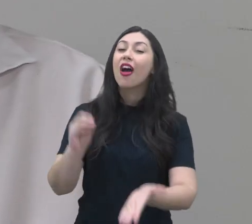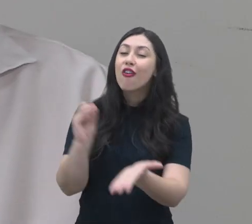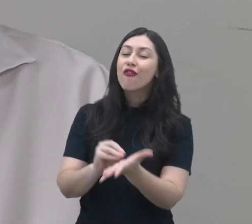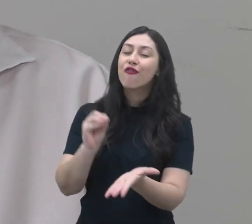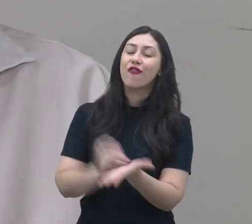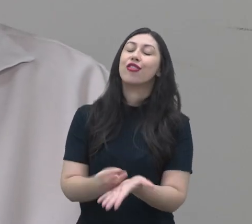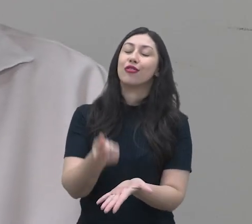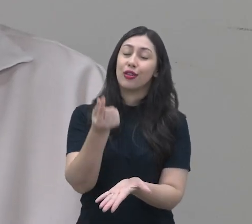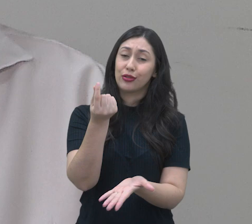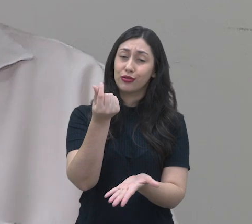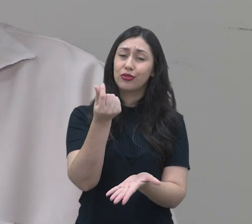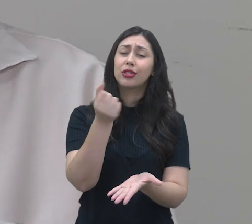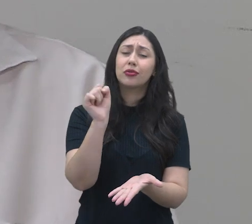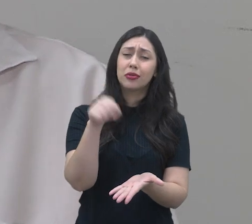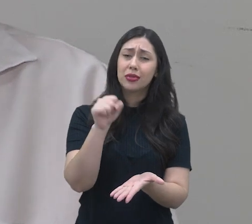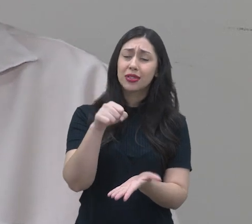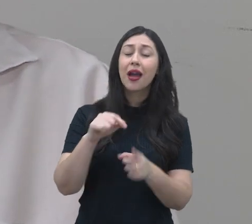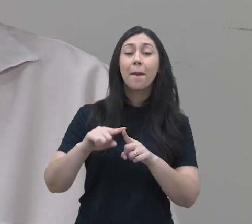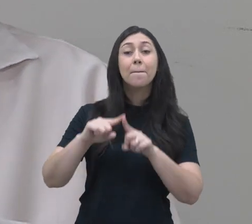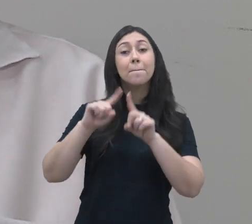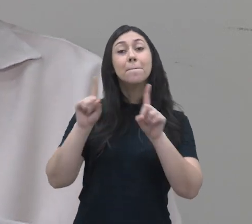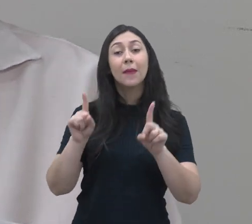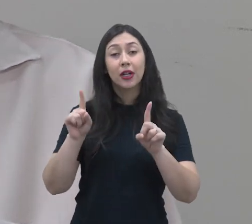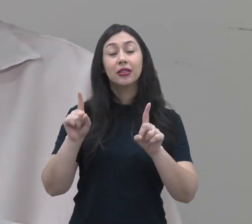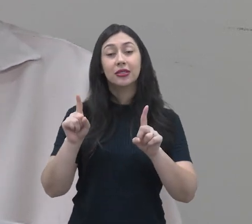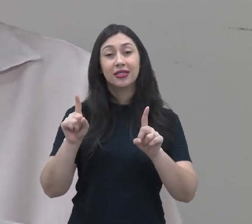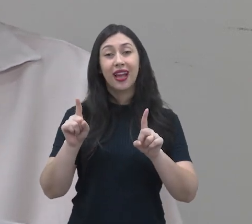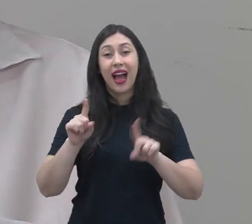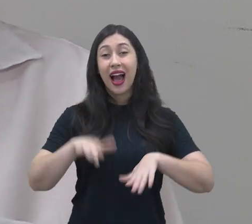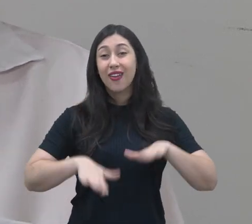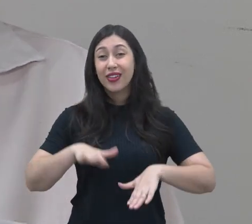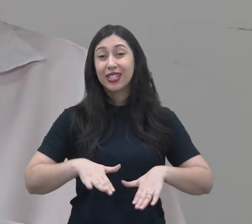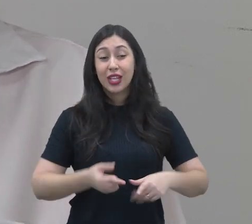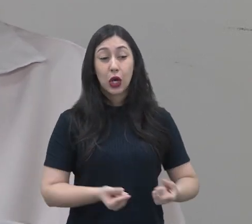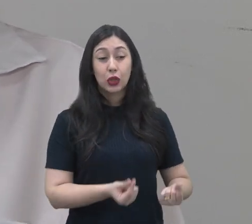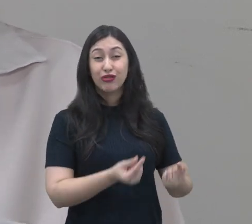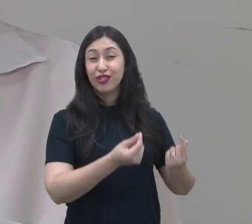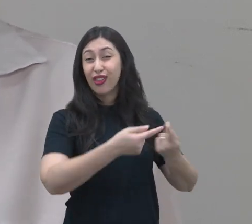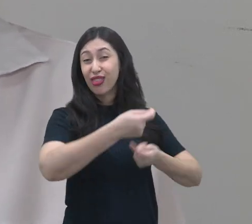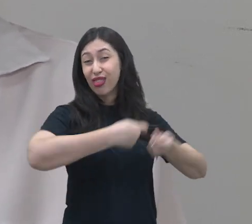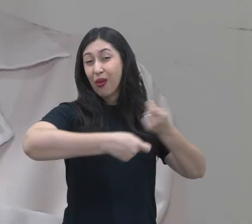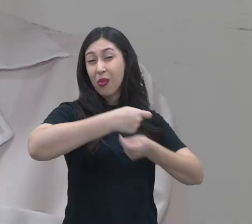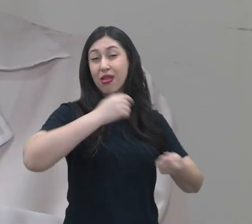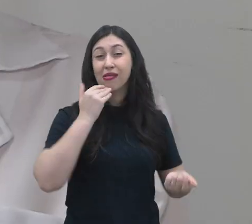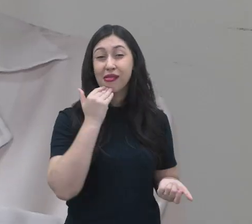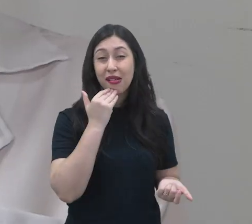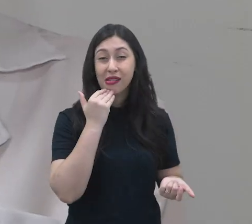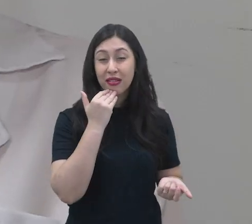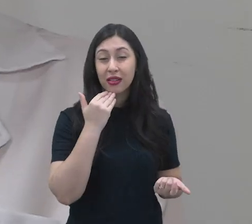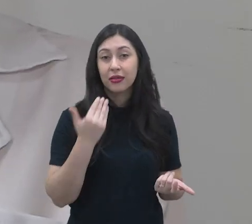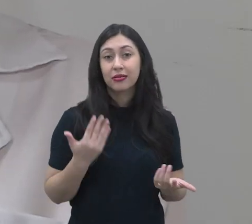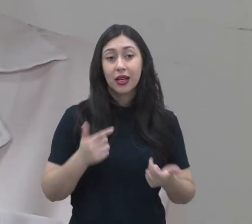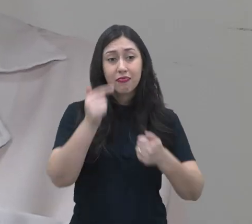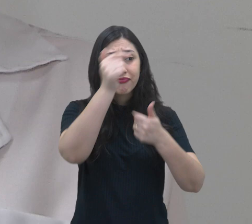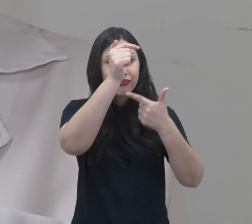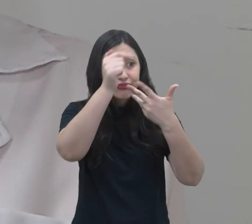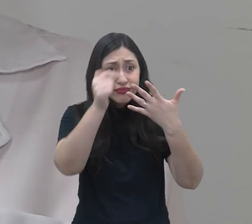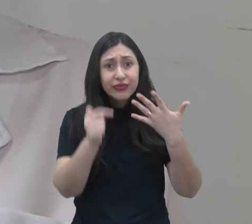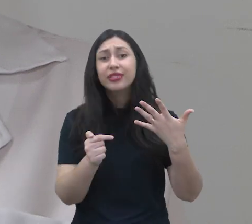Existem falta de recursos, mas existem recursos mal administrados. São uma série